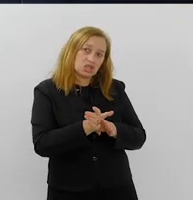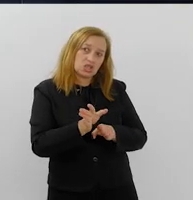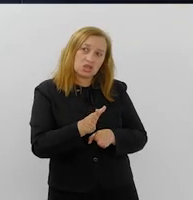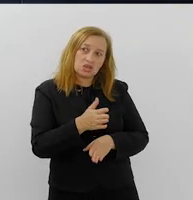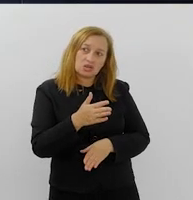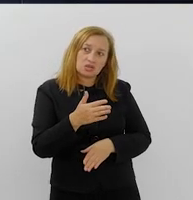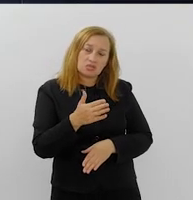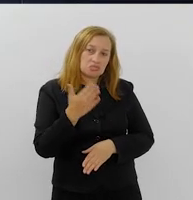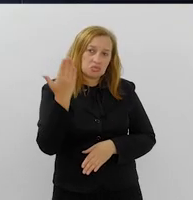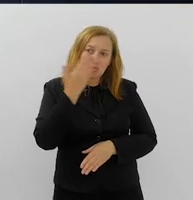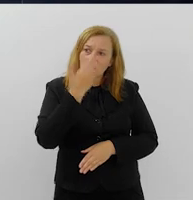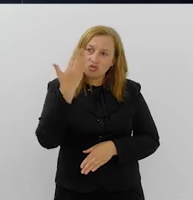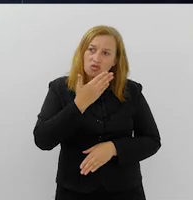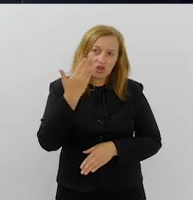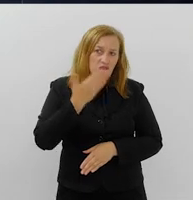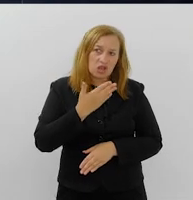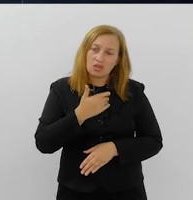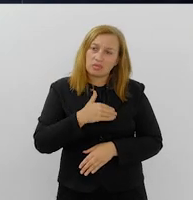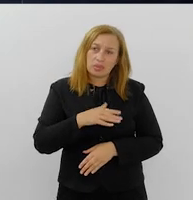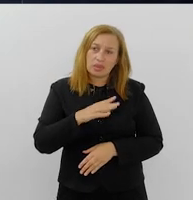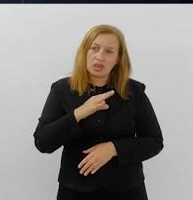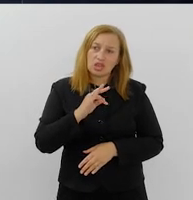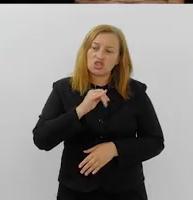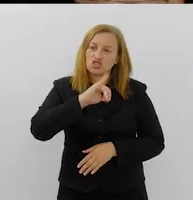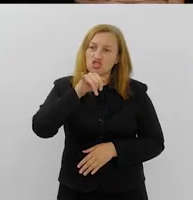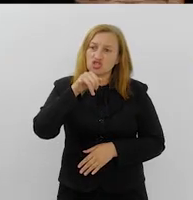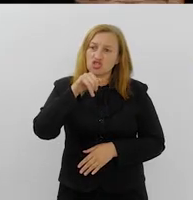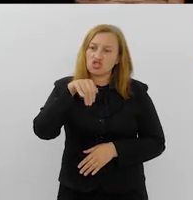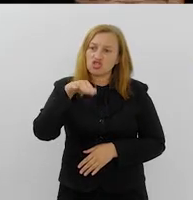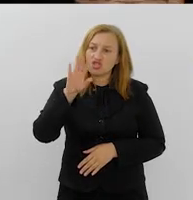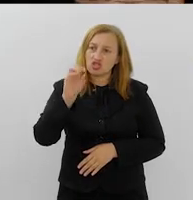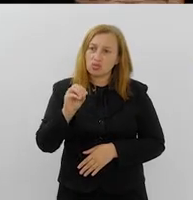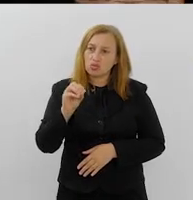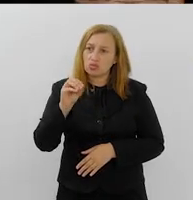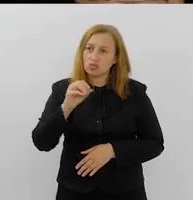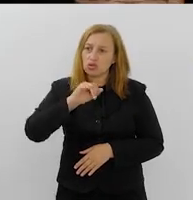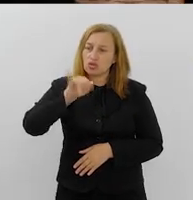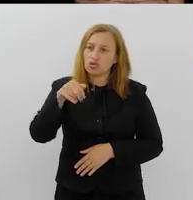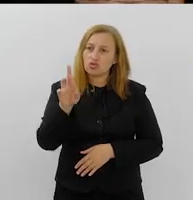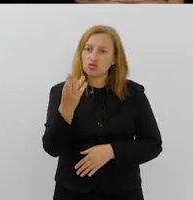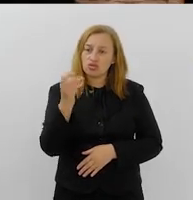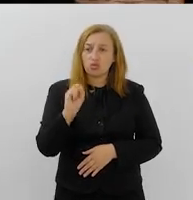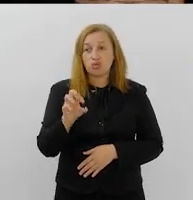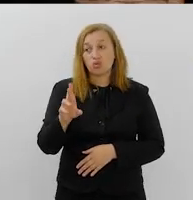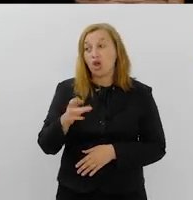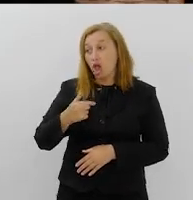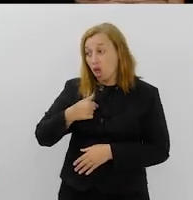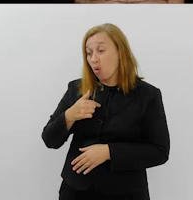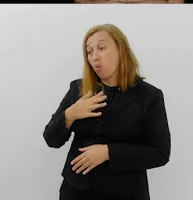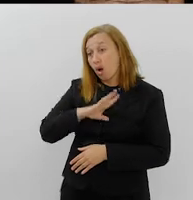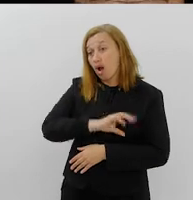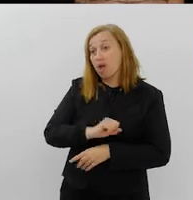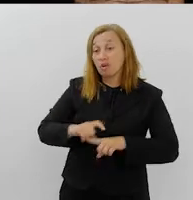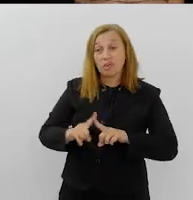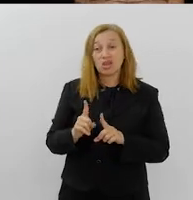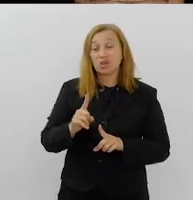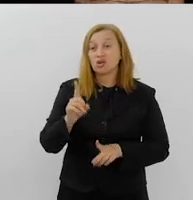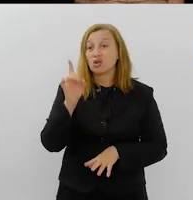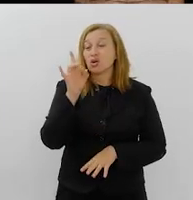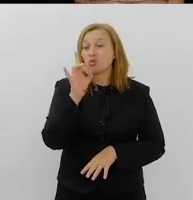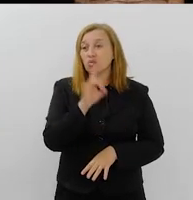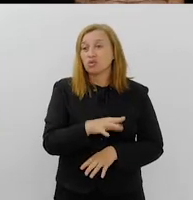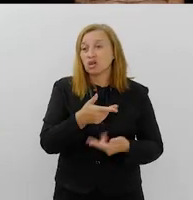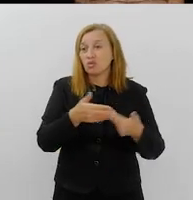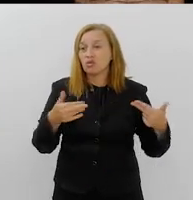Não assiste o Tino Júnior. Adoro ele, um beijo, Tino, mas não assista. Porque